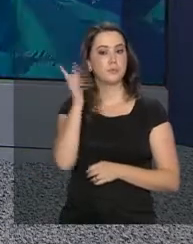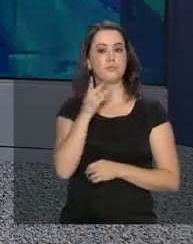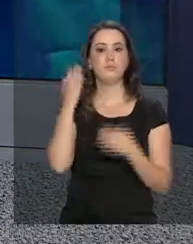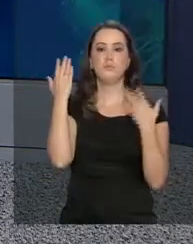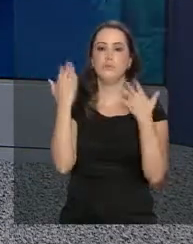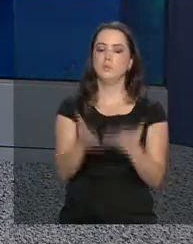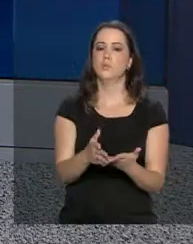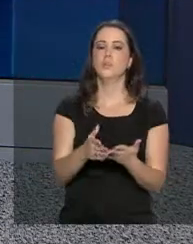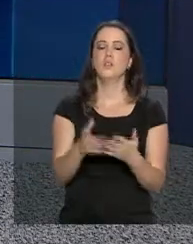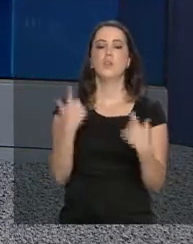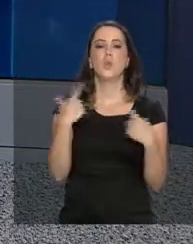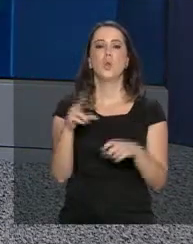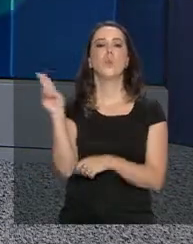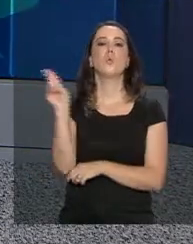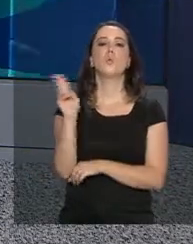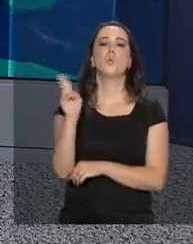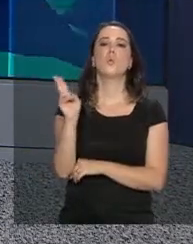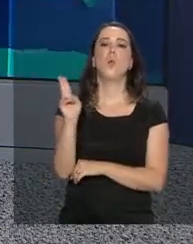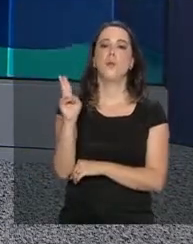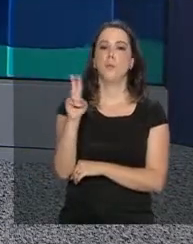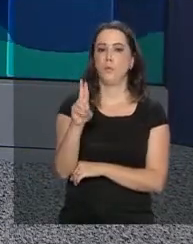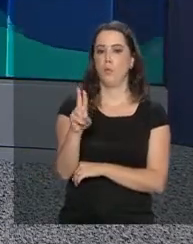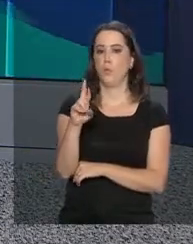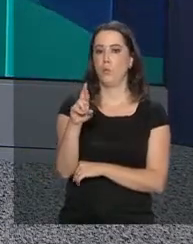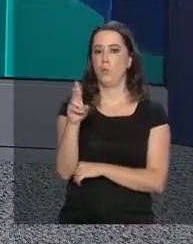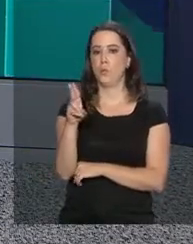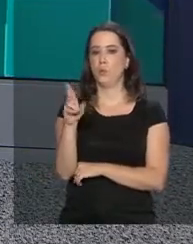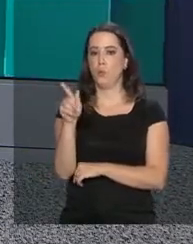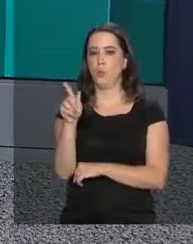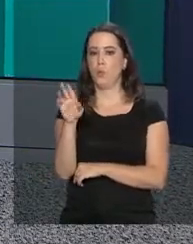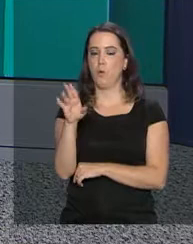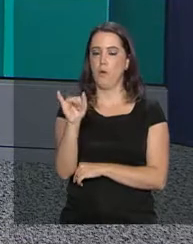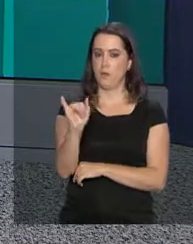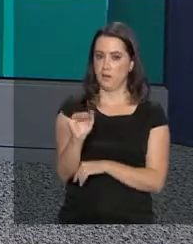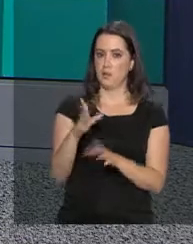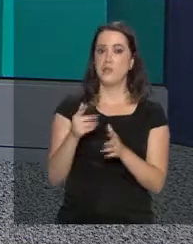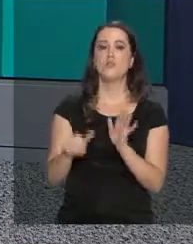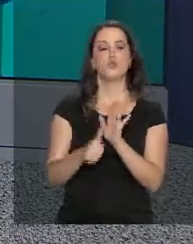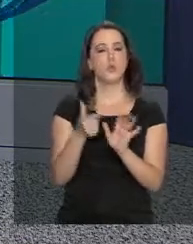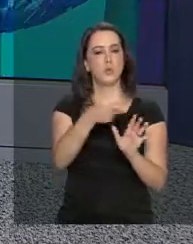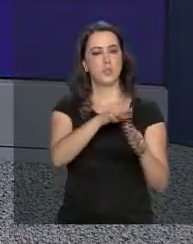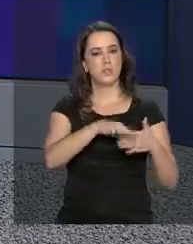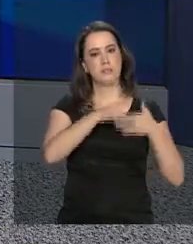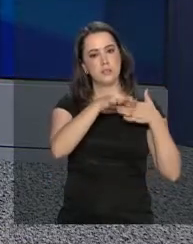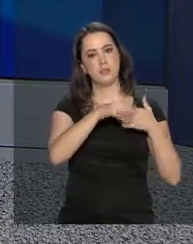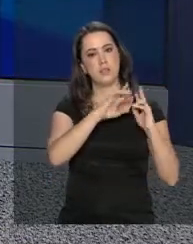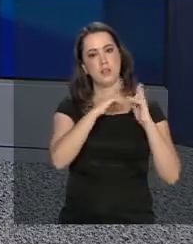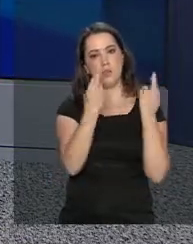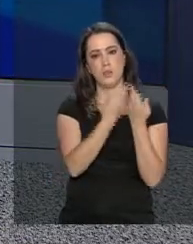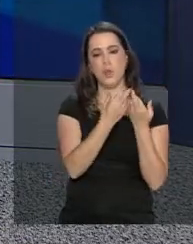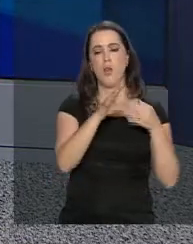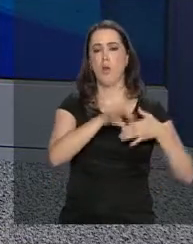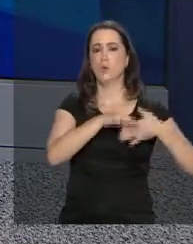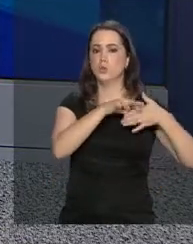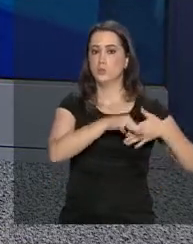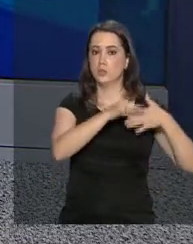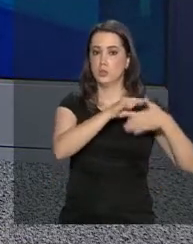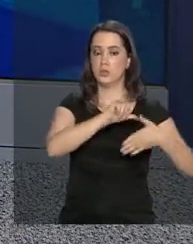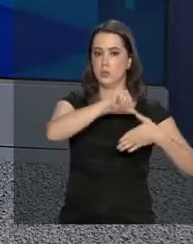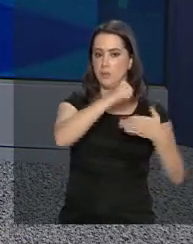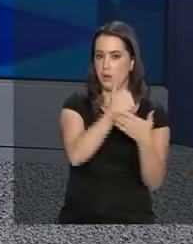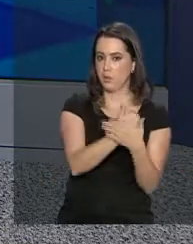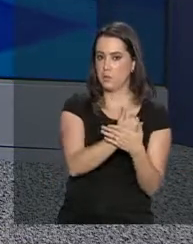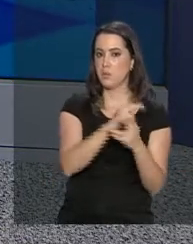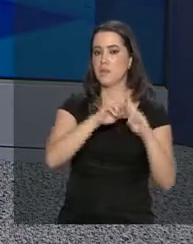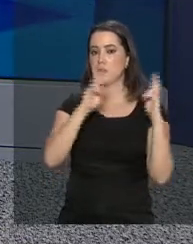participa em montevidéu no uruguai de mais uma a cúpula de chefes de estado do mercosul mas a reunião entre autoridades dos países